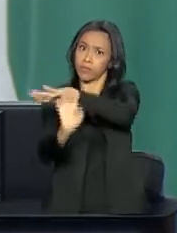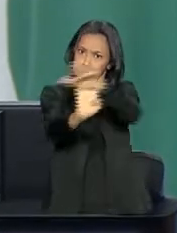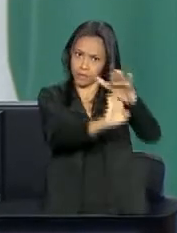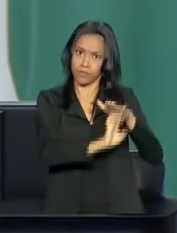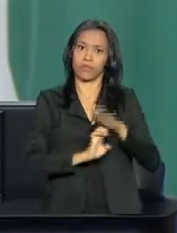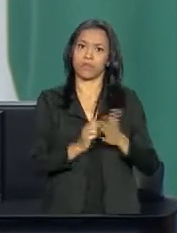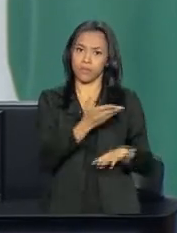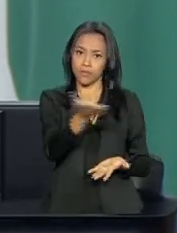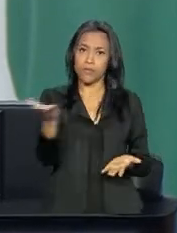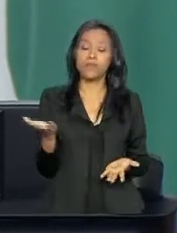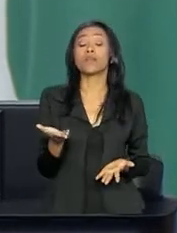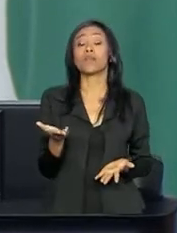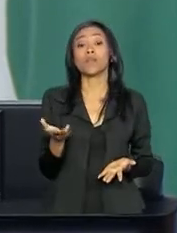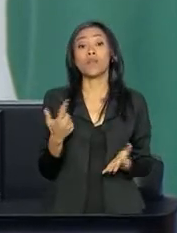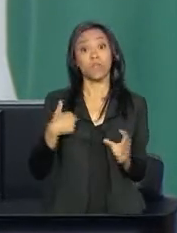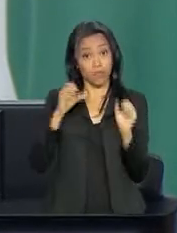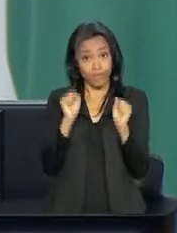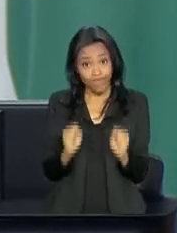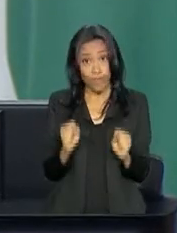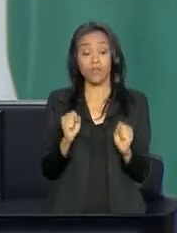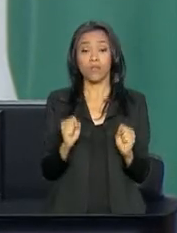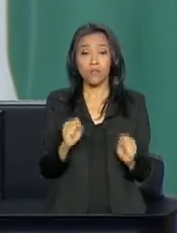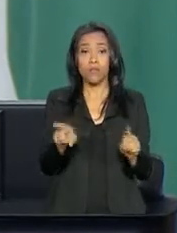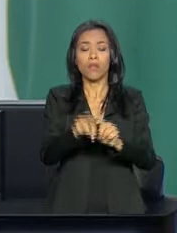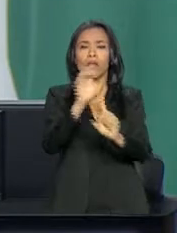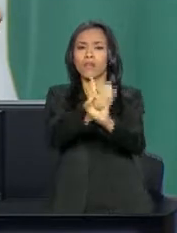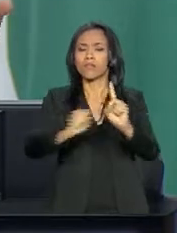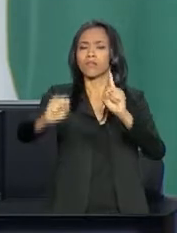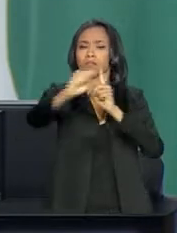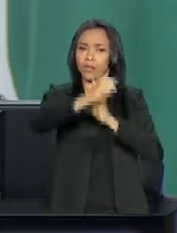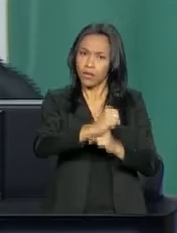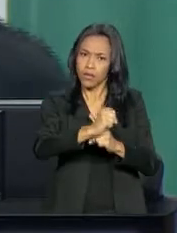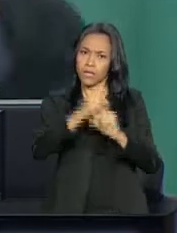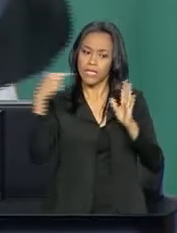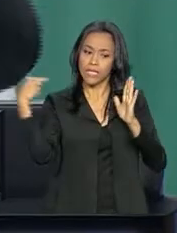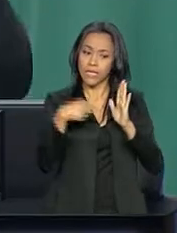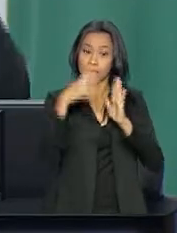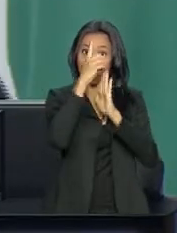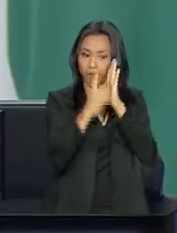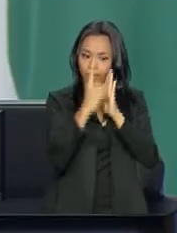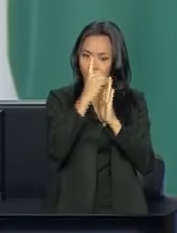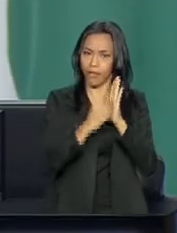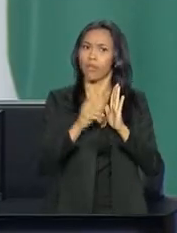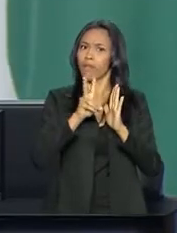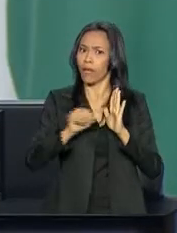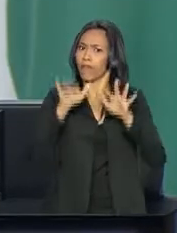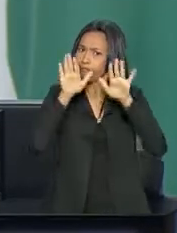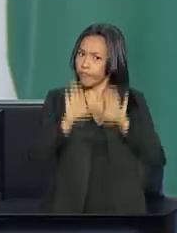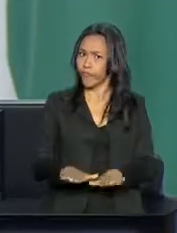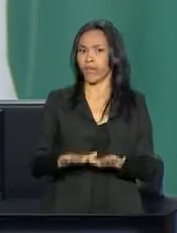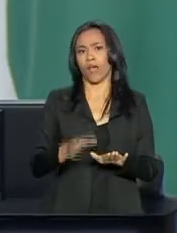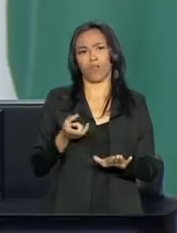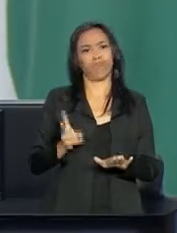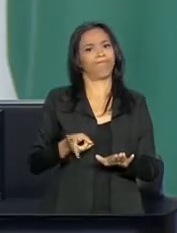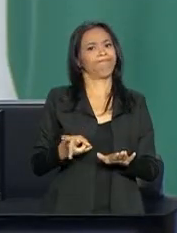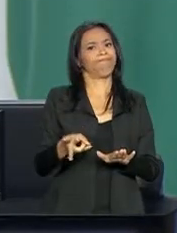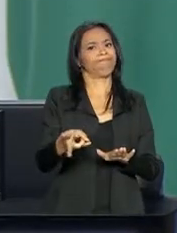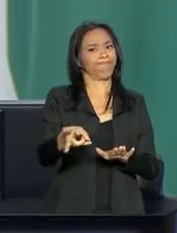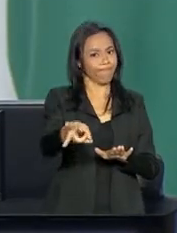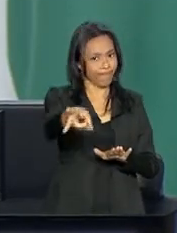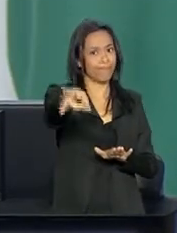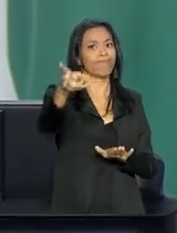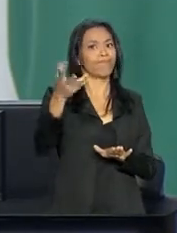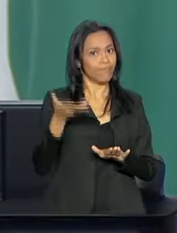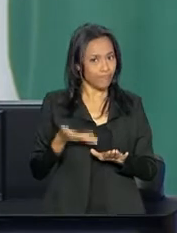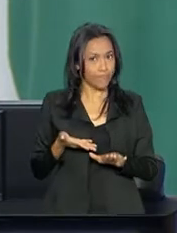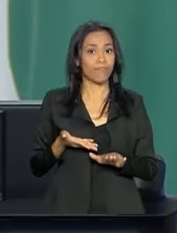momentaneamente mas que pudesse também a sociedade porque esse decreto vai perdurar para sempre em tese pelo menos